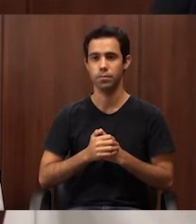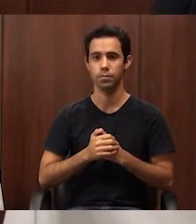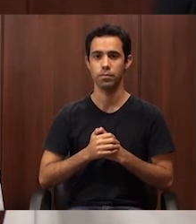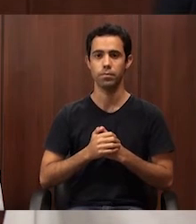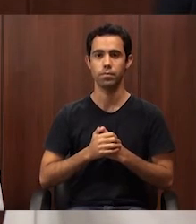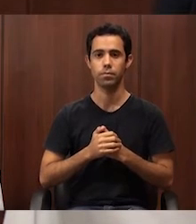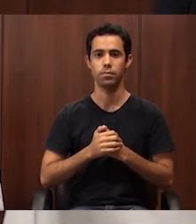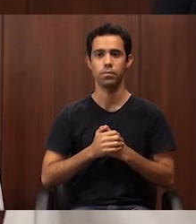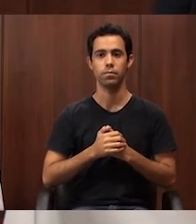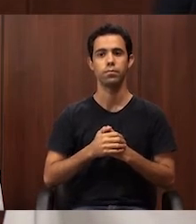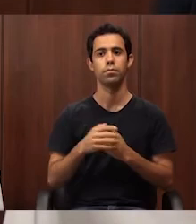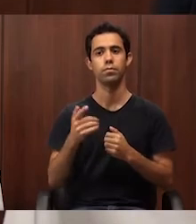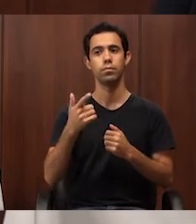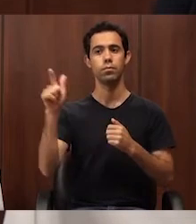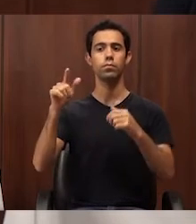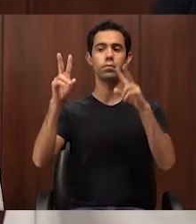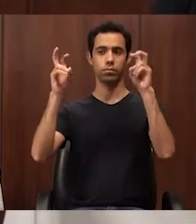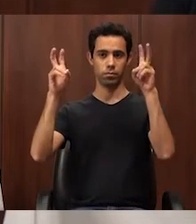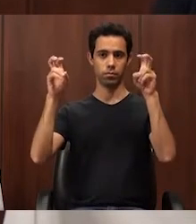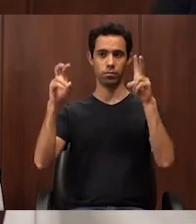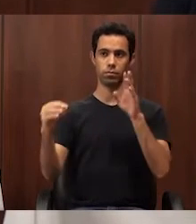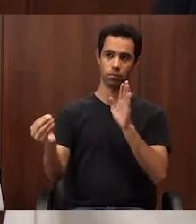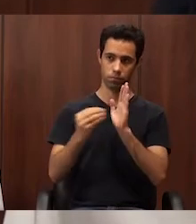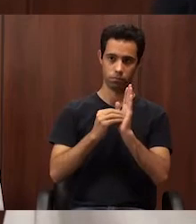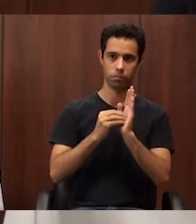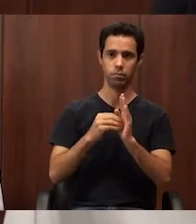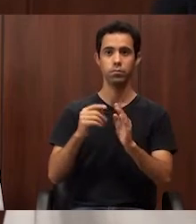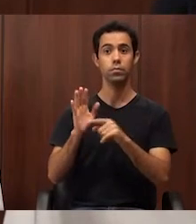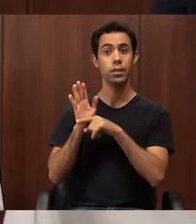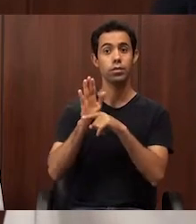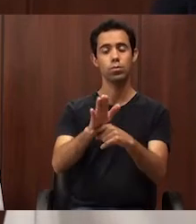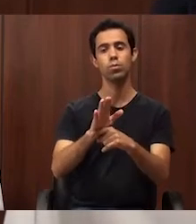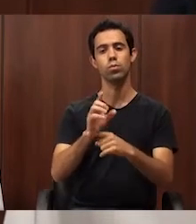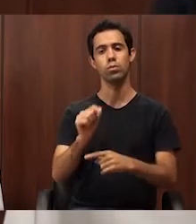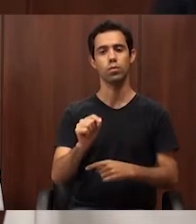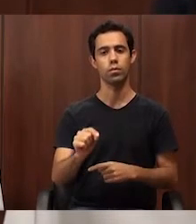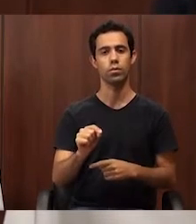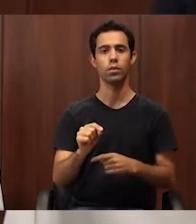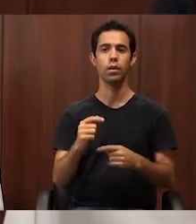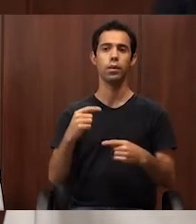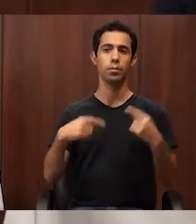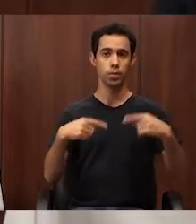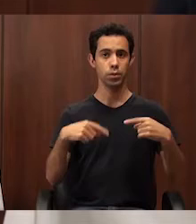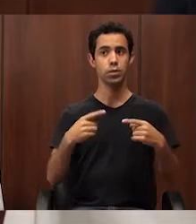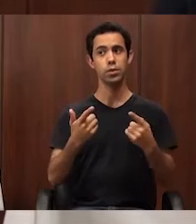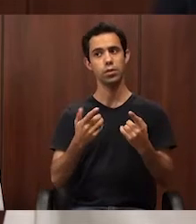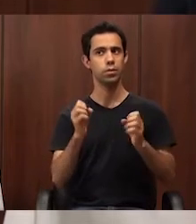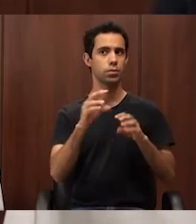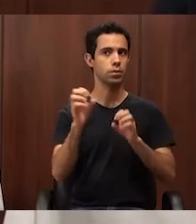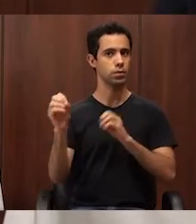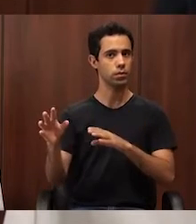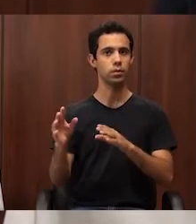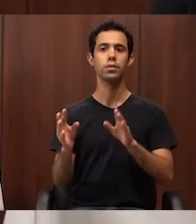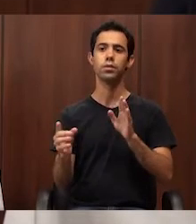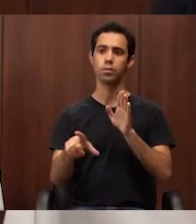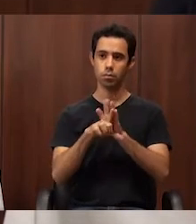colocada aqui por uma mãe que talvez pudesse ajudar, talvez fosse ter uma política de educação mais